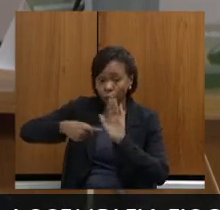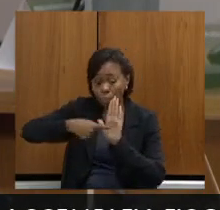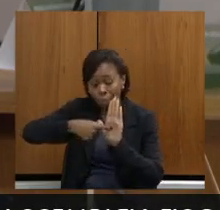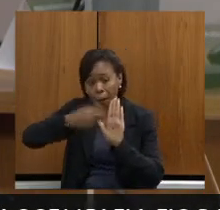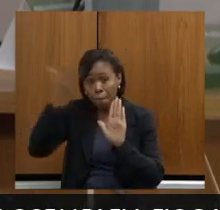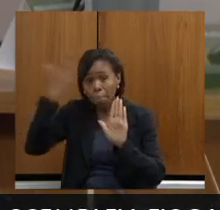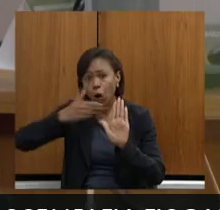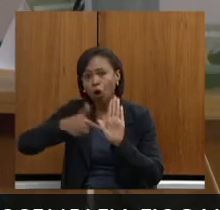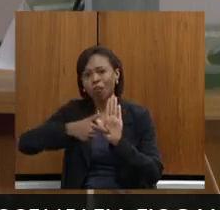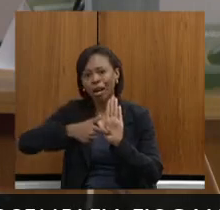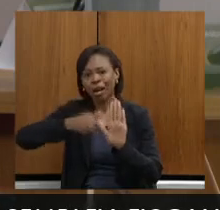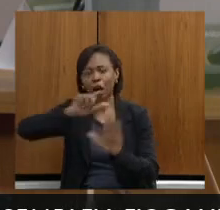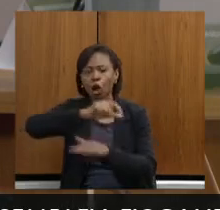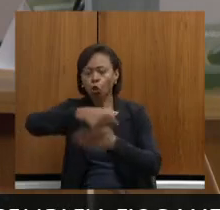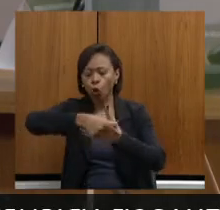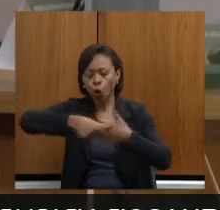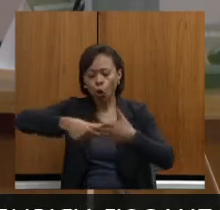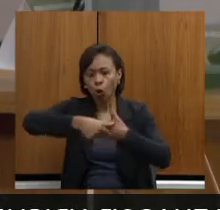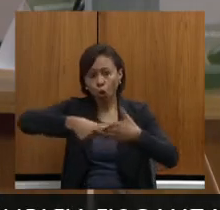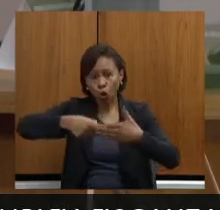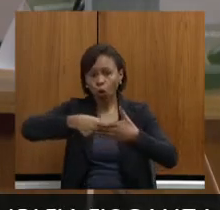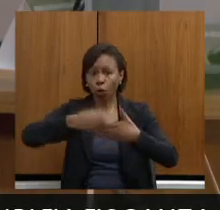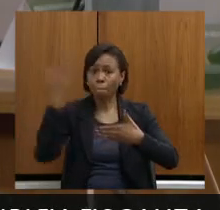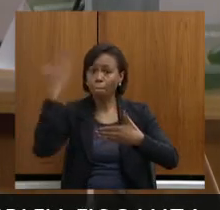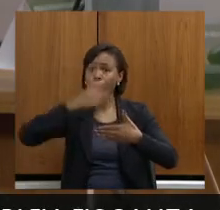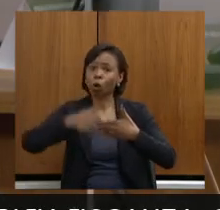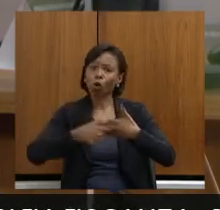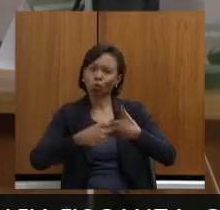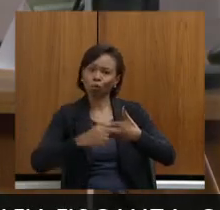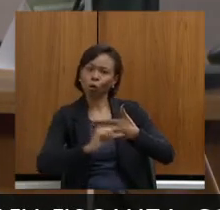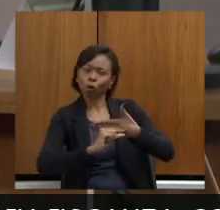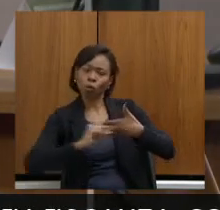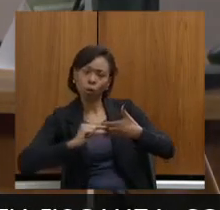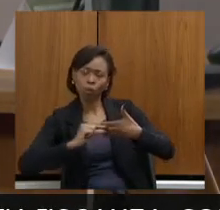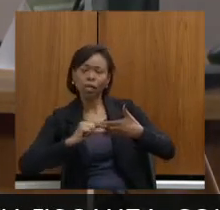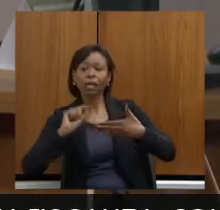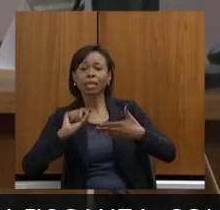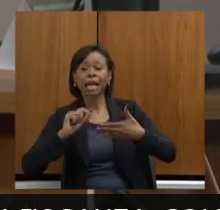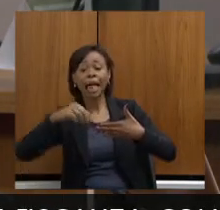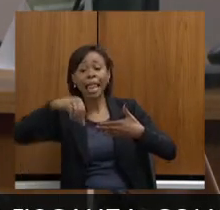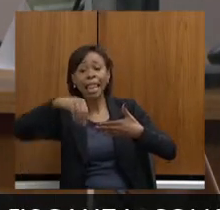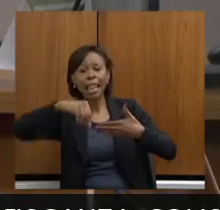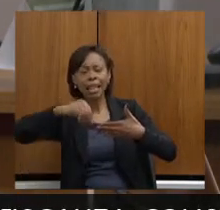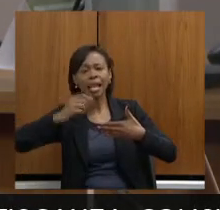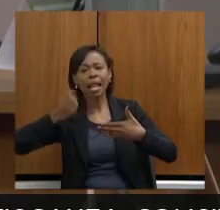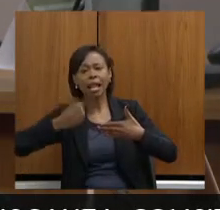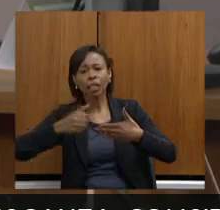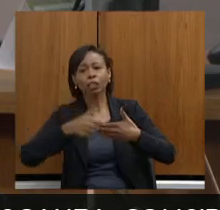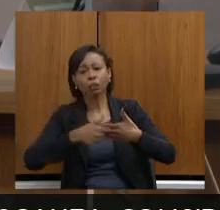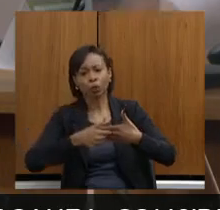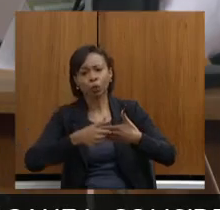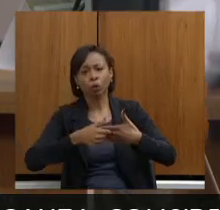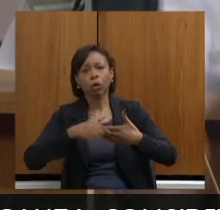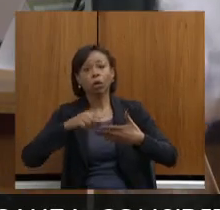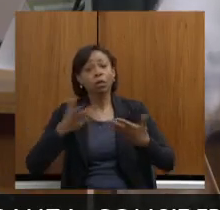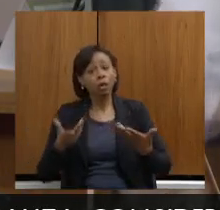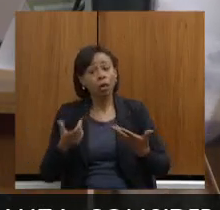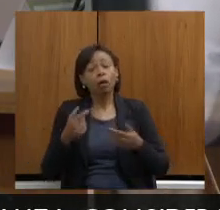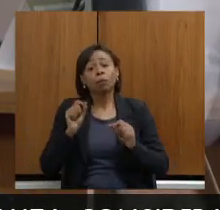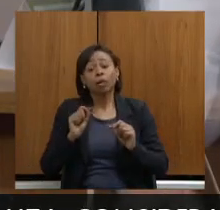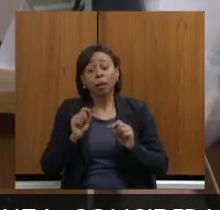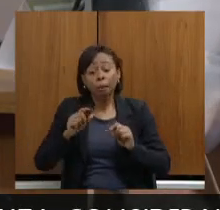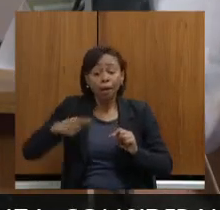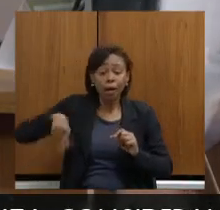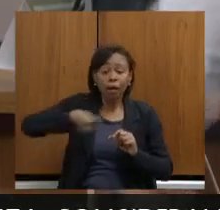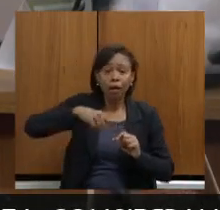Isso deve ser informado no e para que a população tenha o conhecimento disso é o mínimo